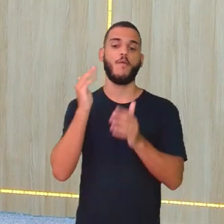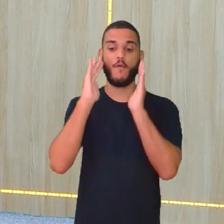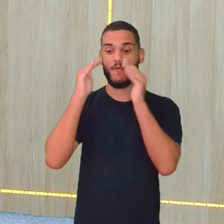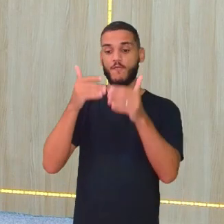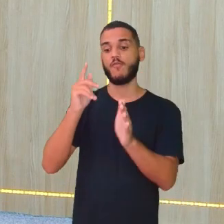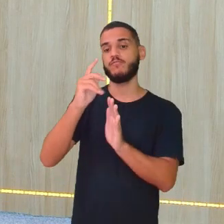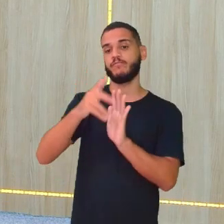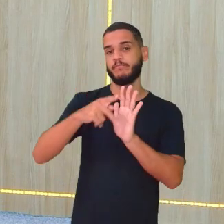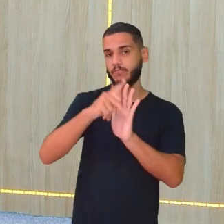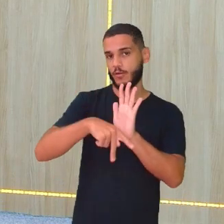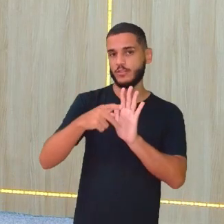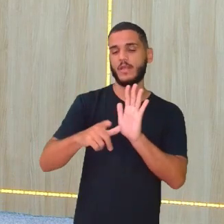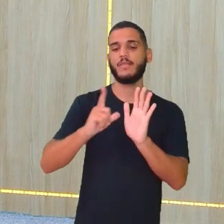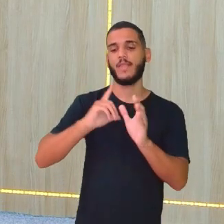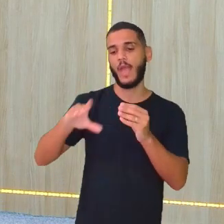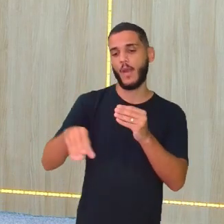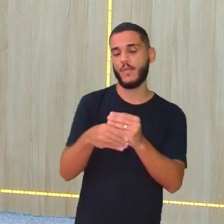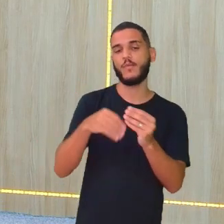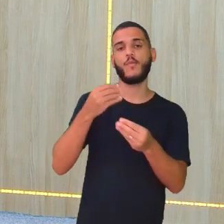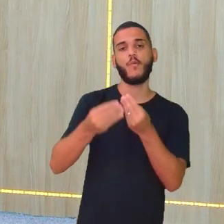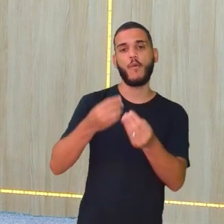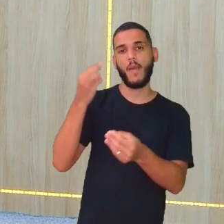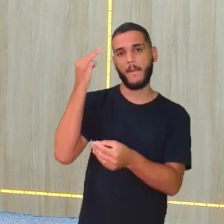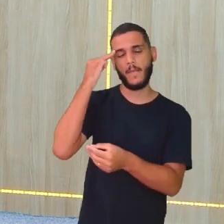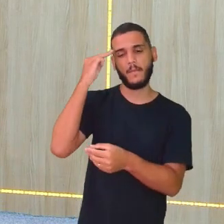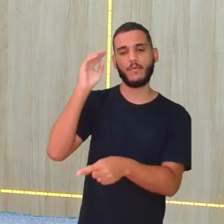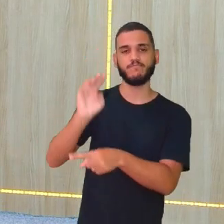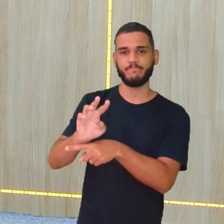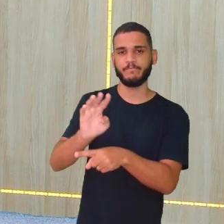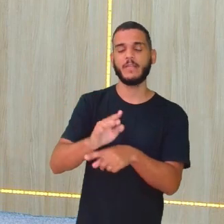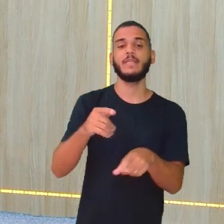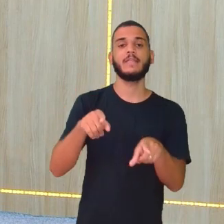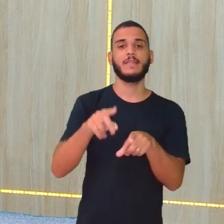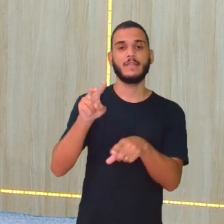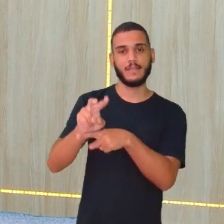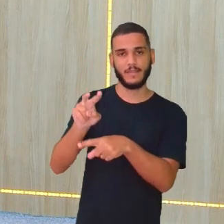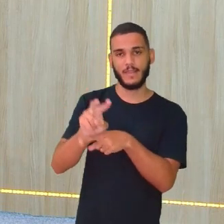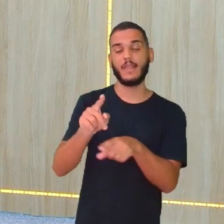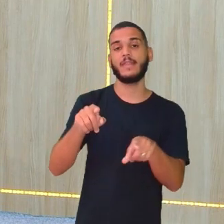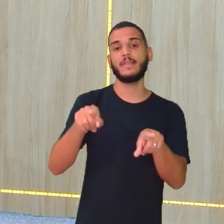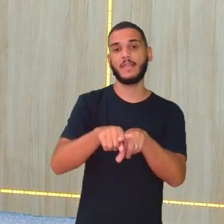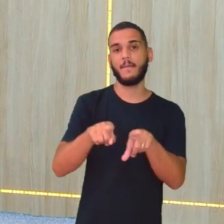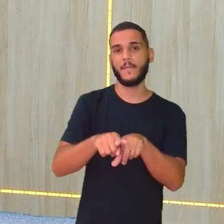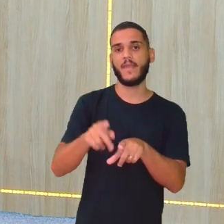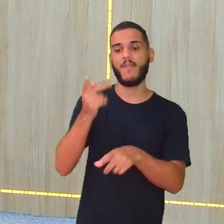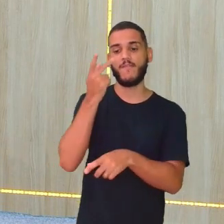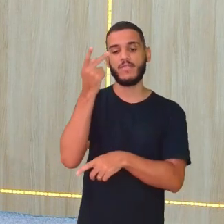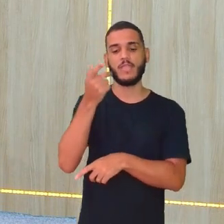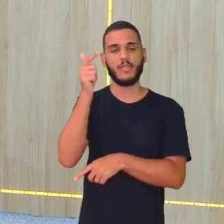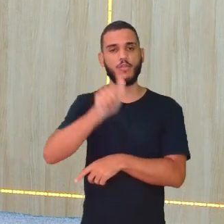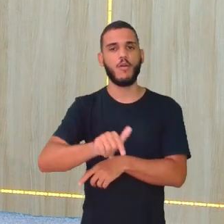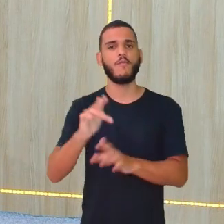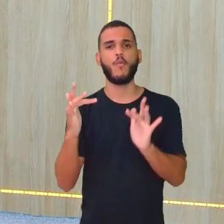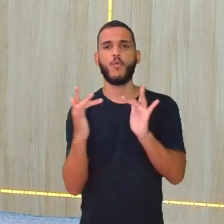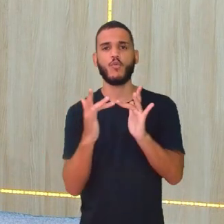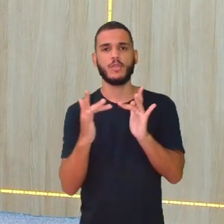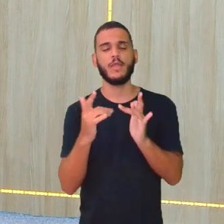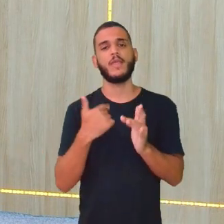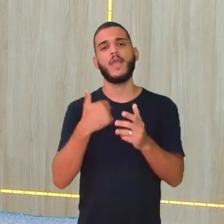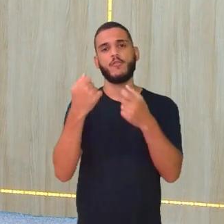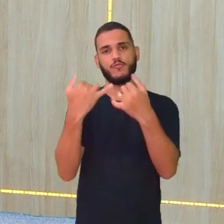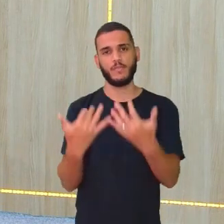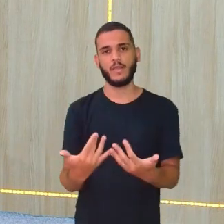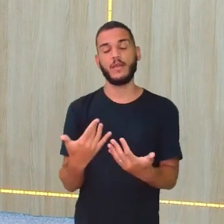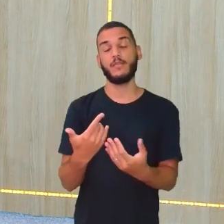nesse sentido, né? De uma preservação da memória, de uma revisitação, de um contato. E aí, eu digo isso como sendo alguém